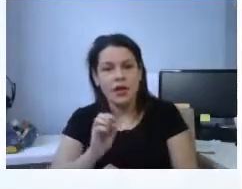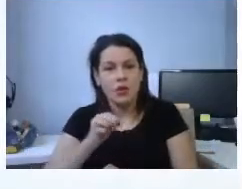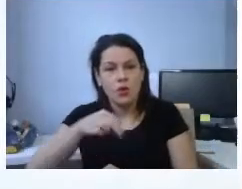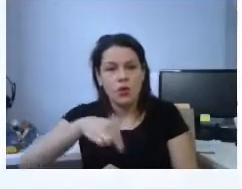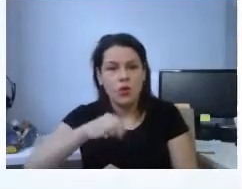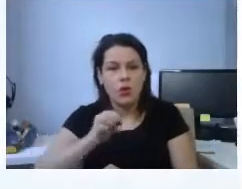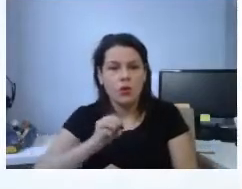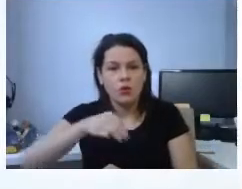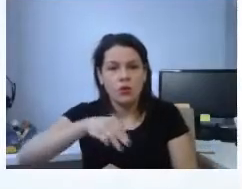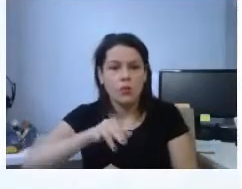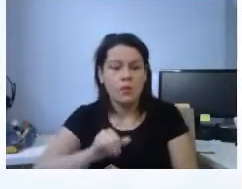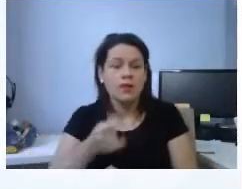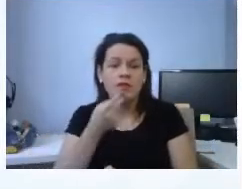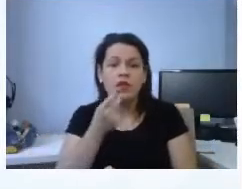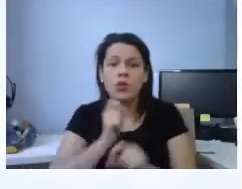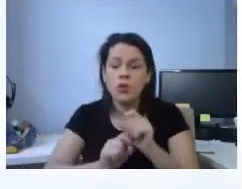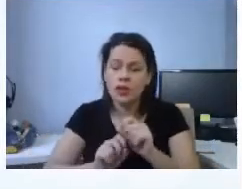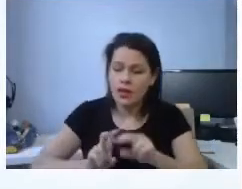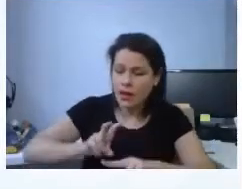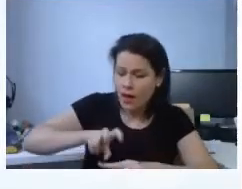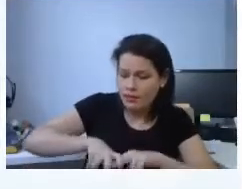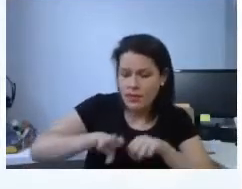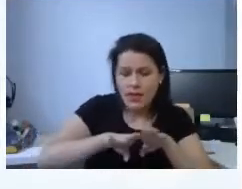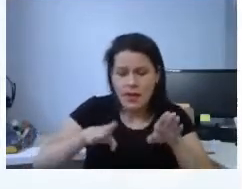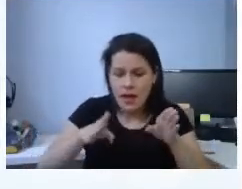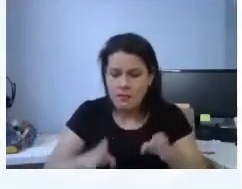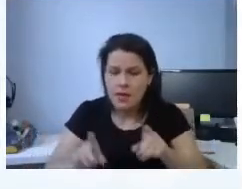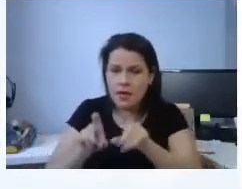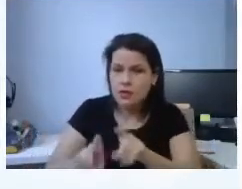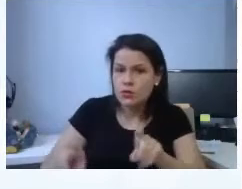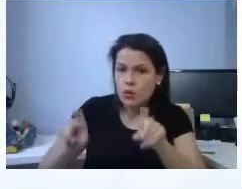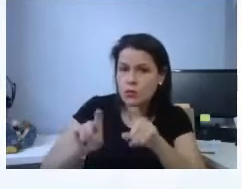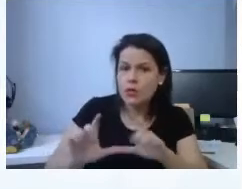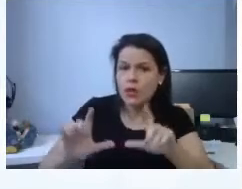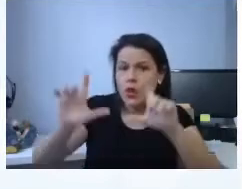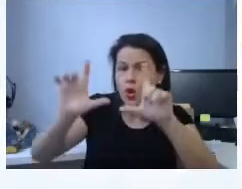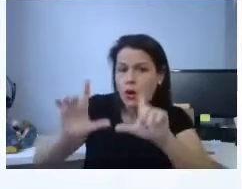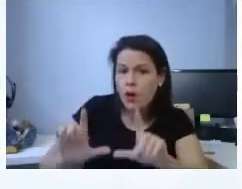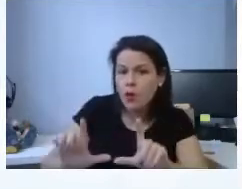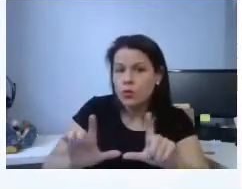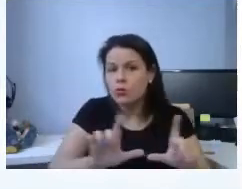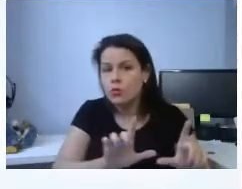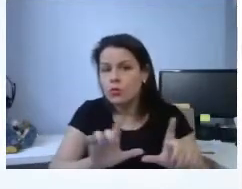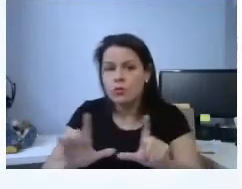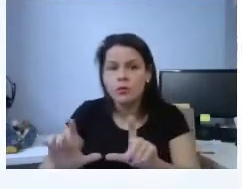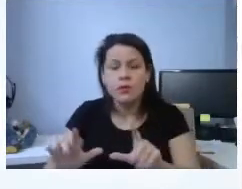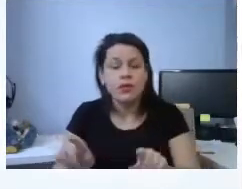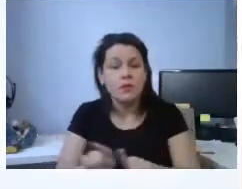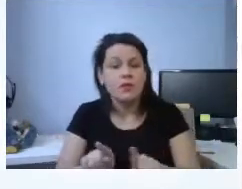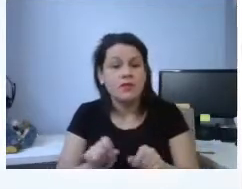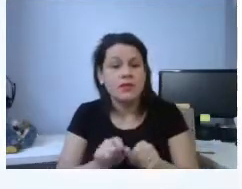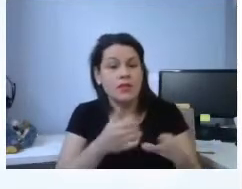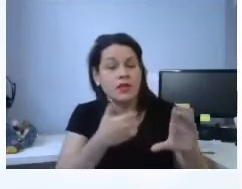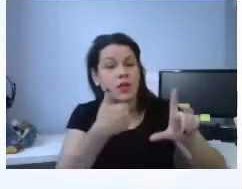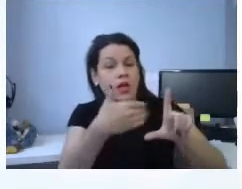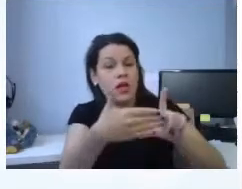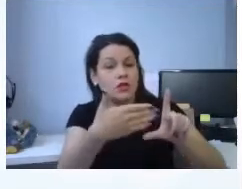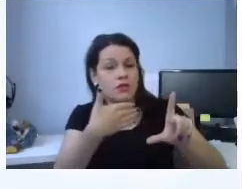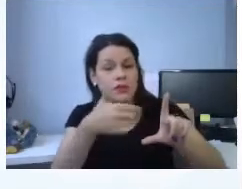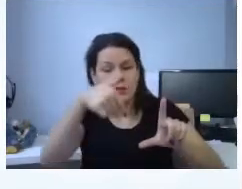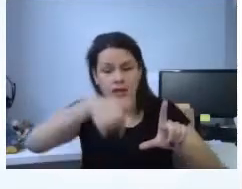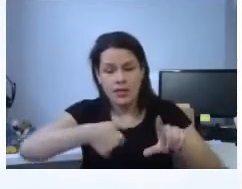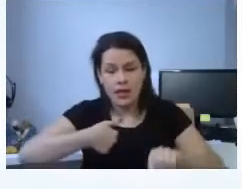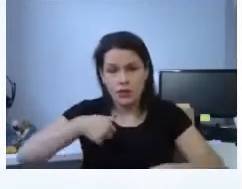quê? Da cadeira, da mesa, do computador, né? Então, nós estamos nessa videoconferência aqui e eu estou